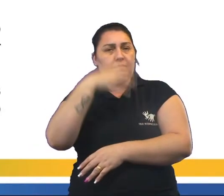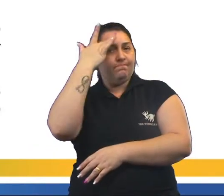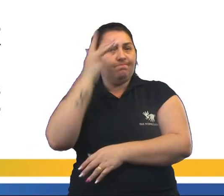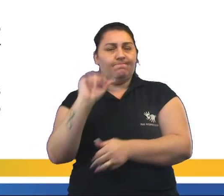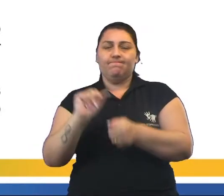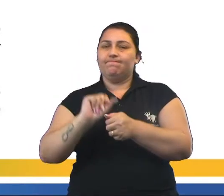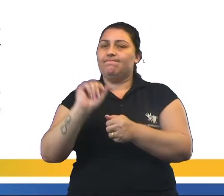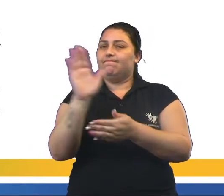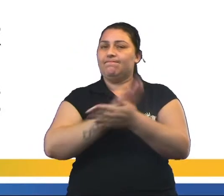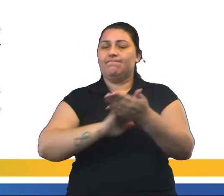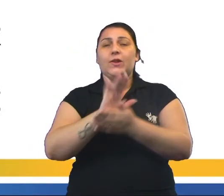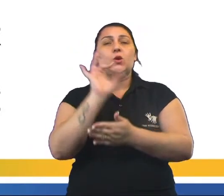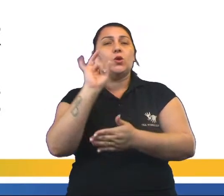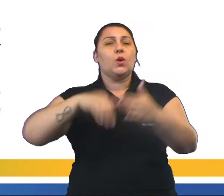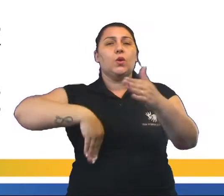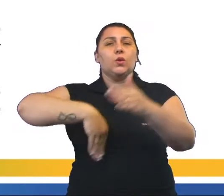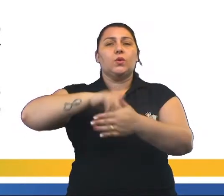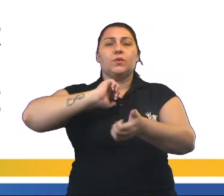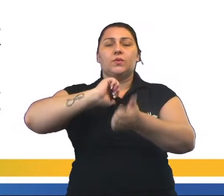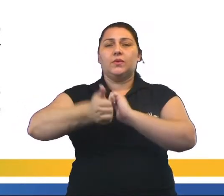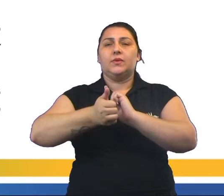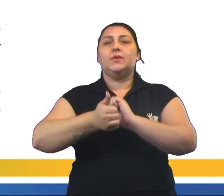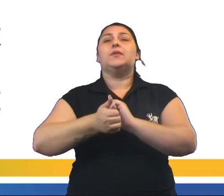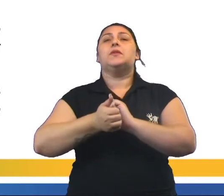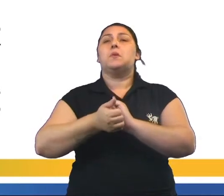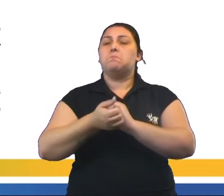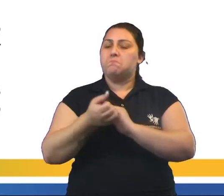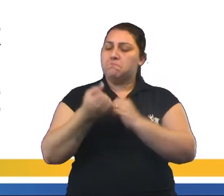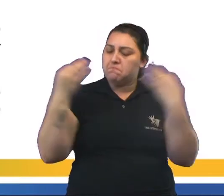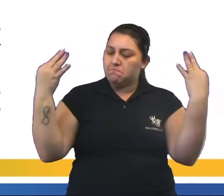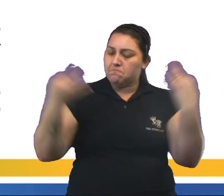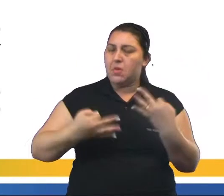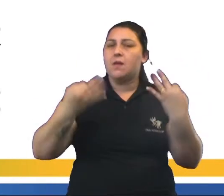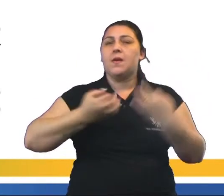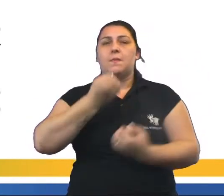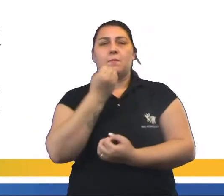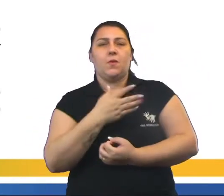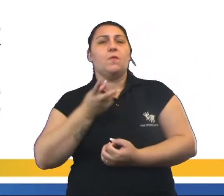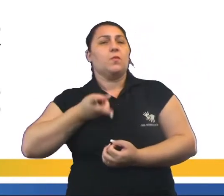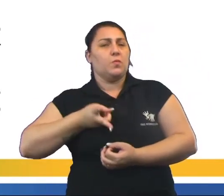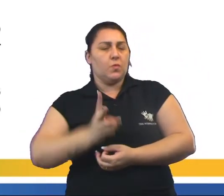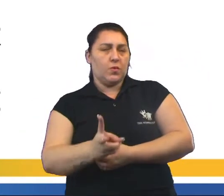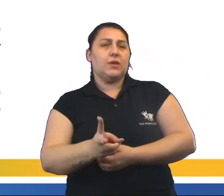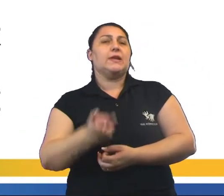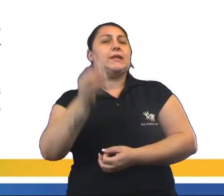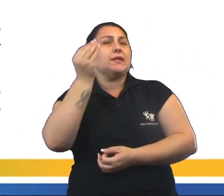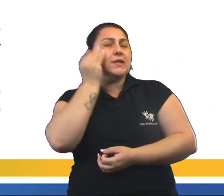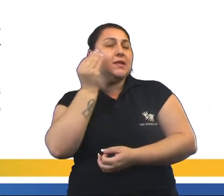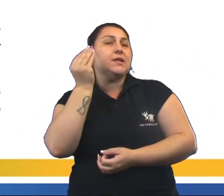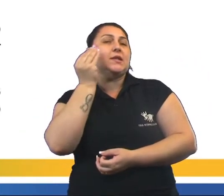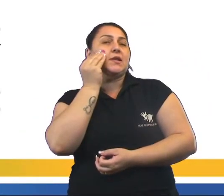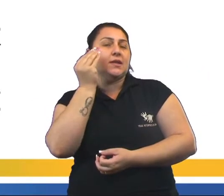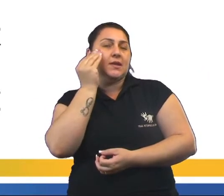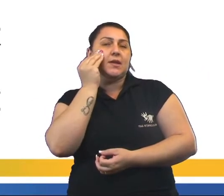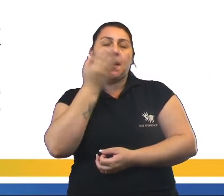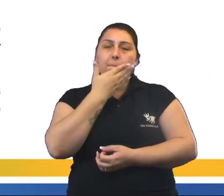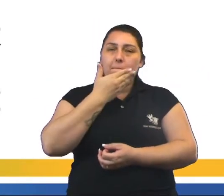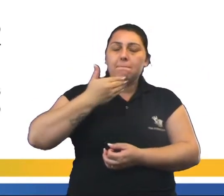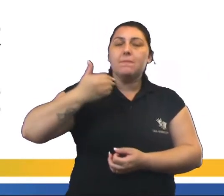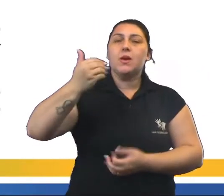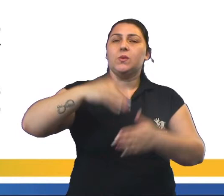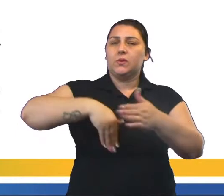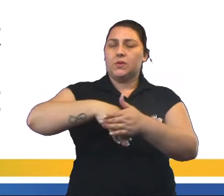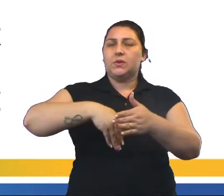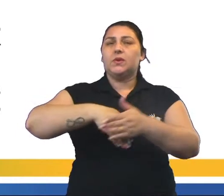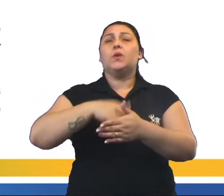sabia fazer outra coisa. Eu falei, caramba, sou tão boa nisso, então vou seguir em frente, eu vou tentar me sobressair nisso.